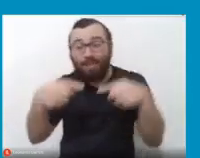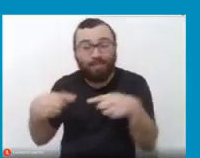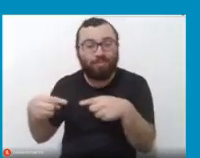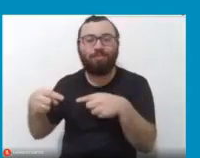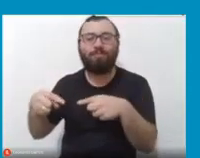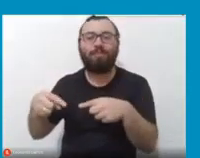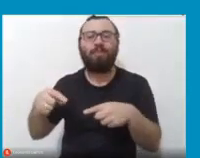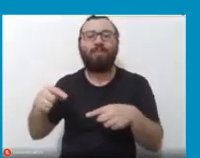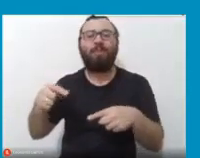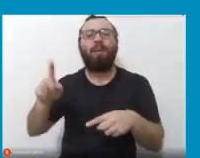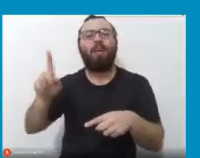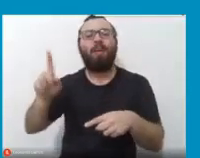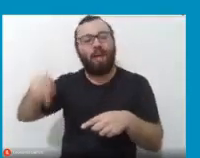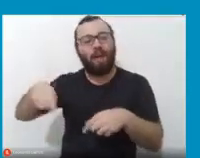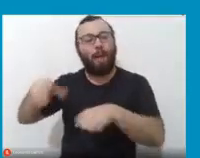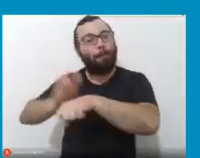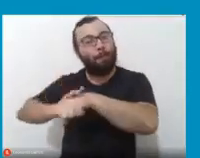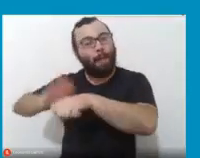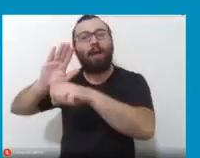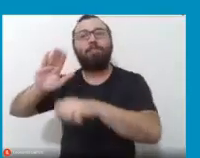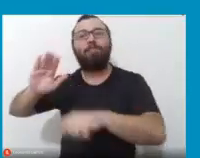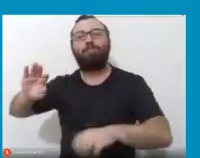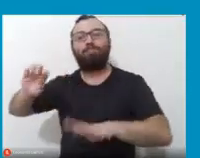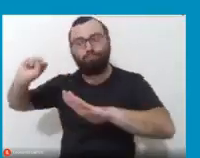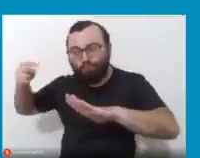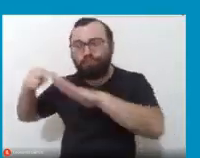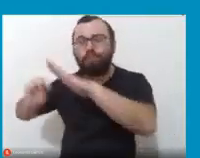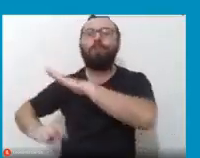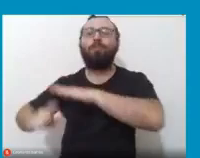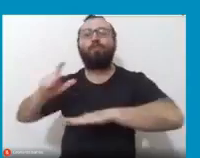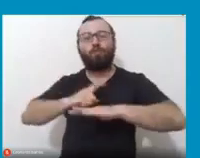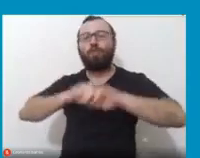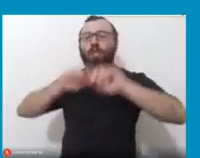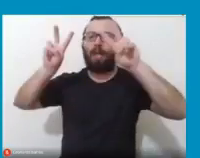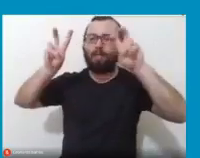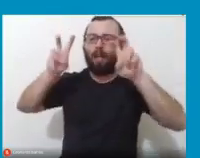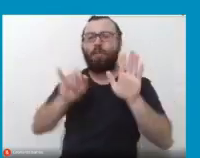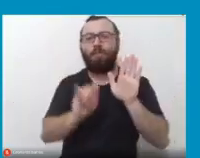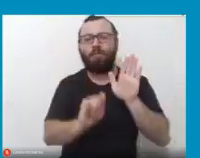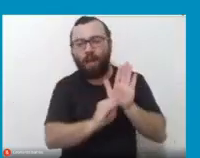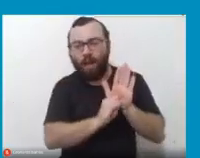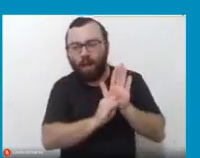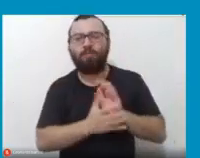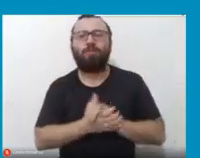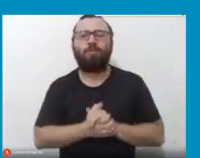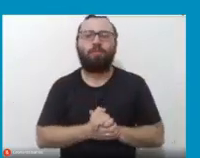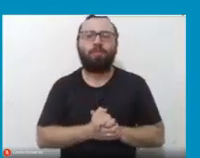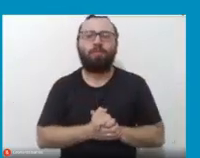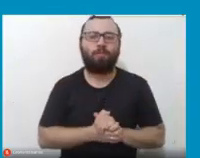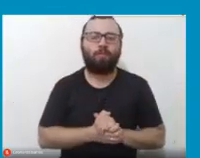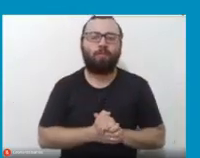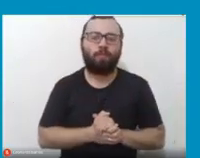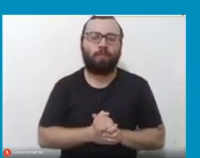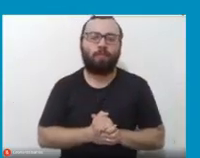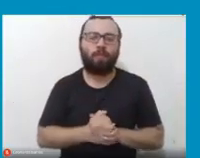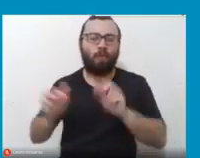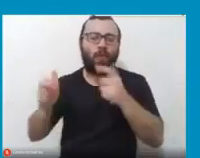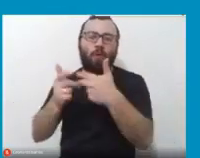é muito mais complexo, envolve questões de identidade, coisas que